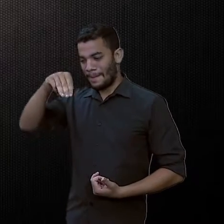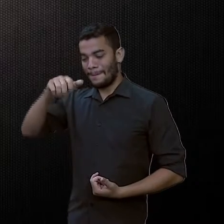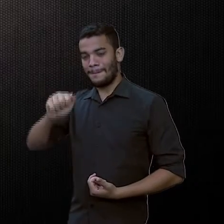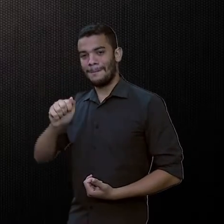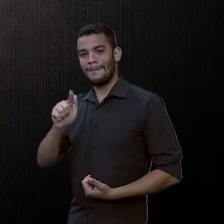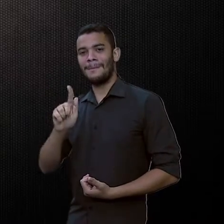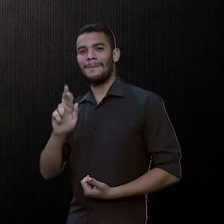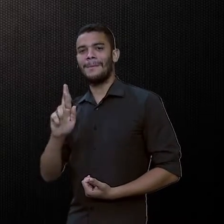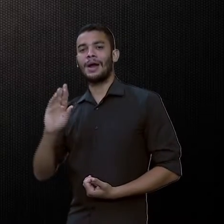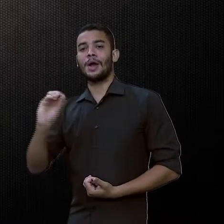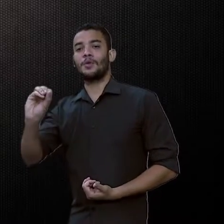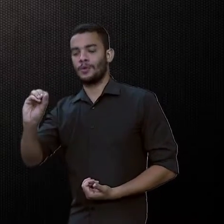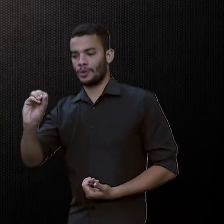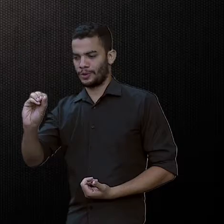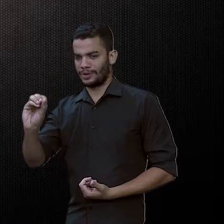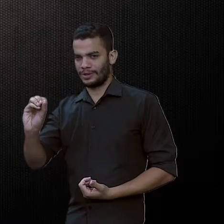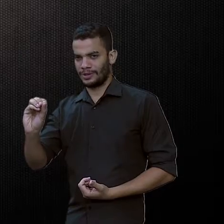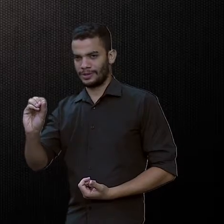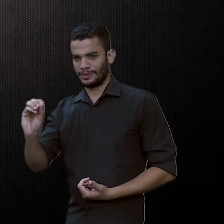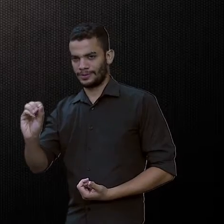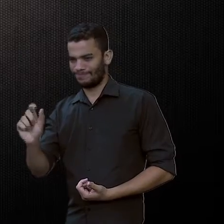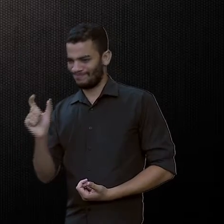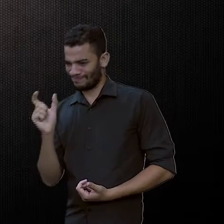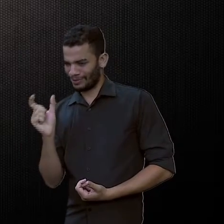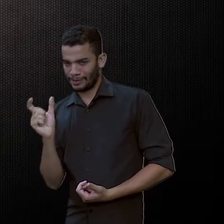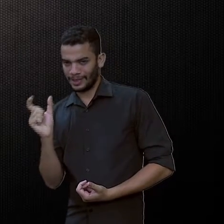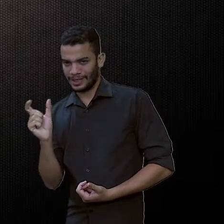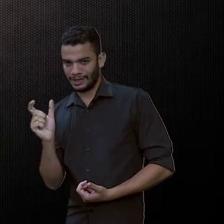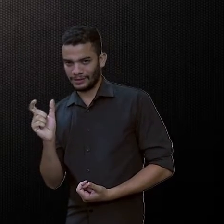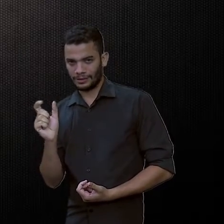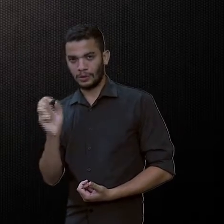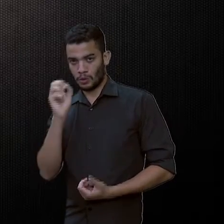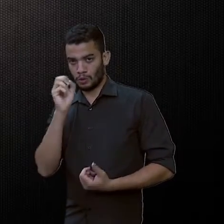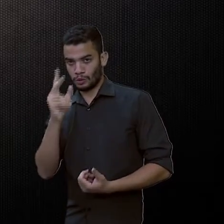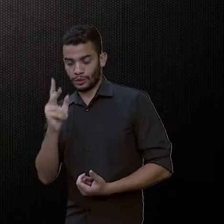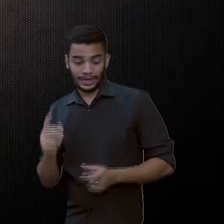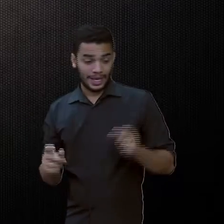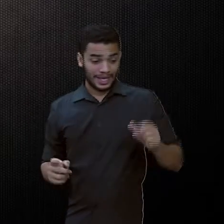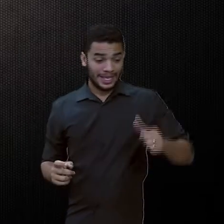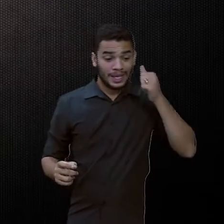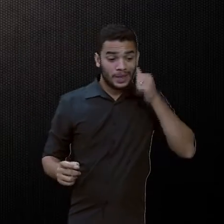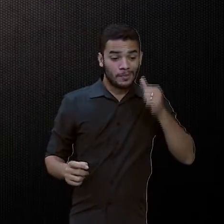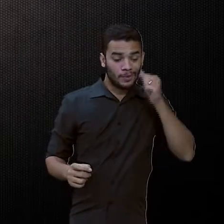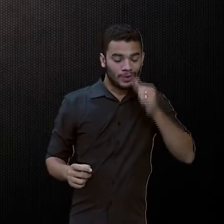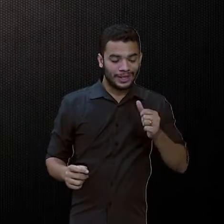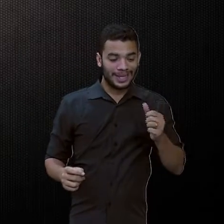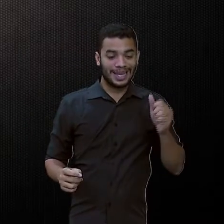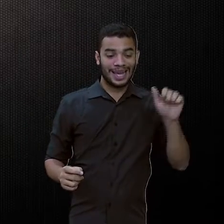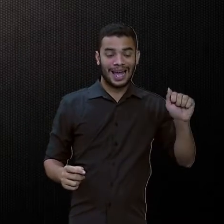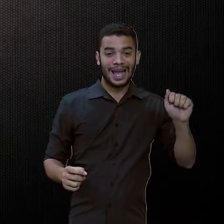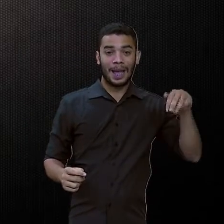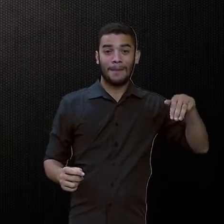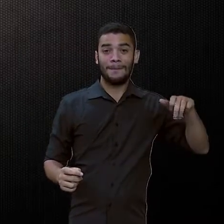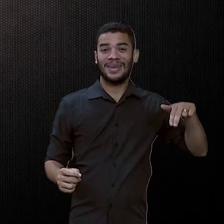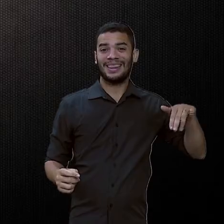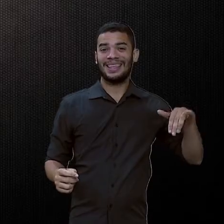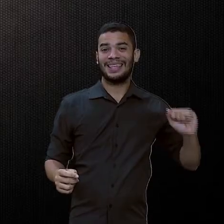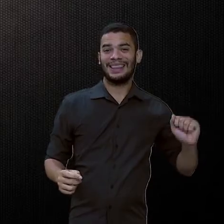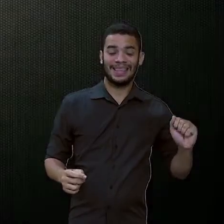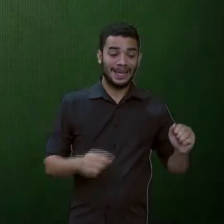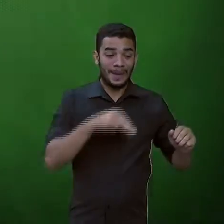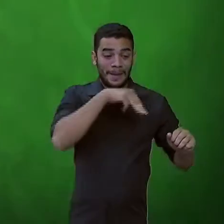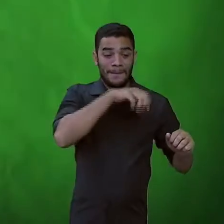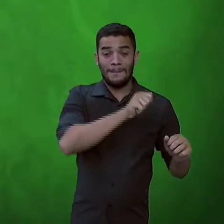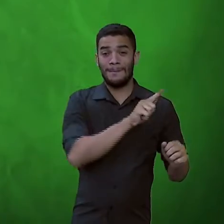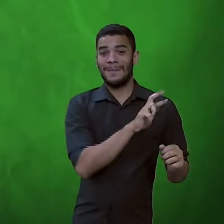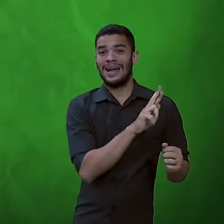formas para o mesmo adjetivo? Então, adjetivos biformes. Já estamos no nosso terceiro